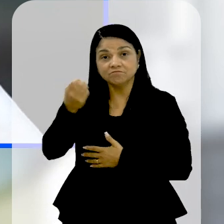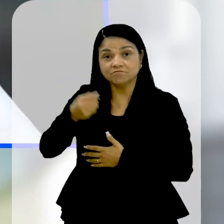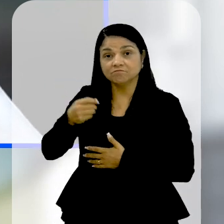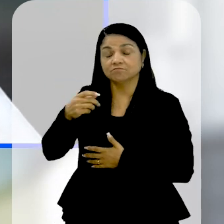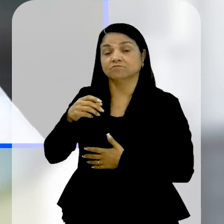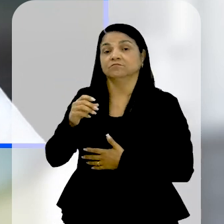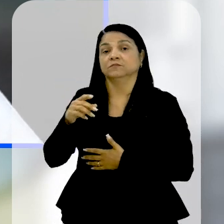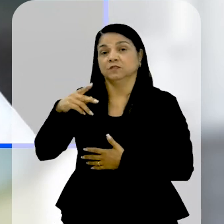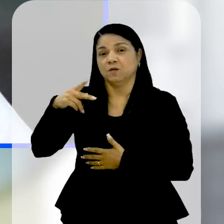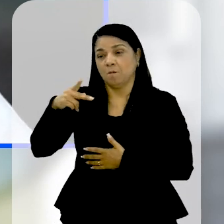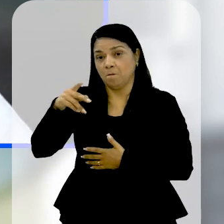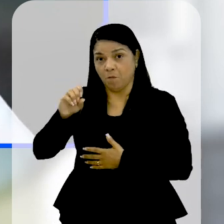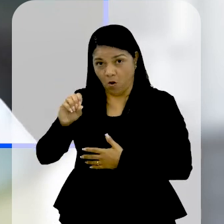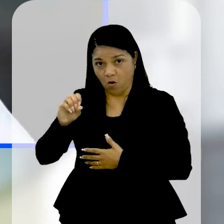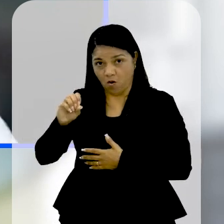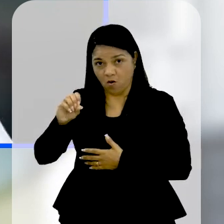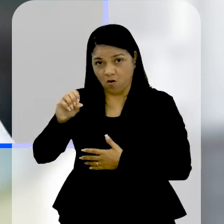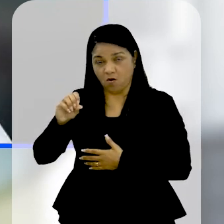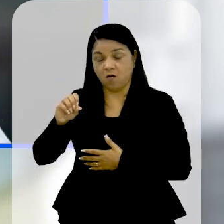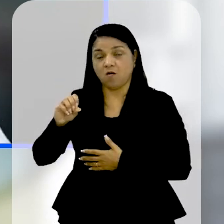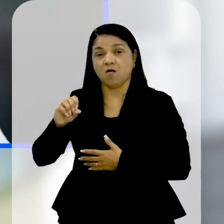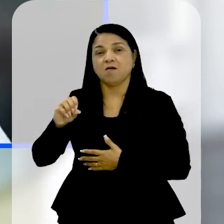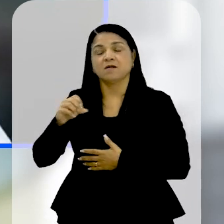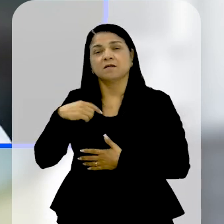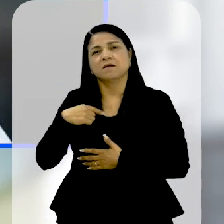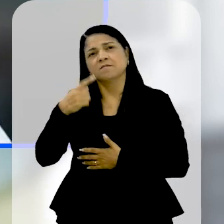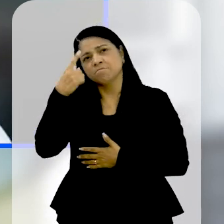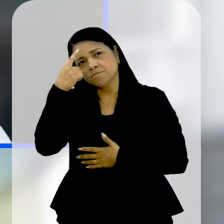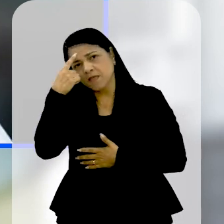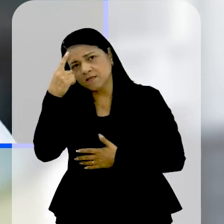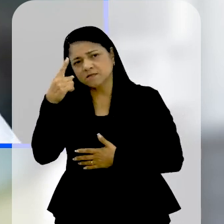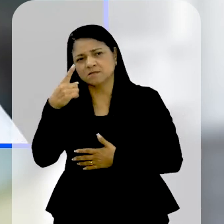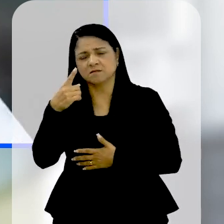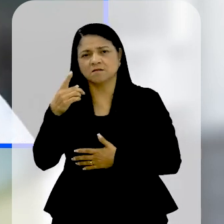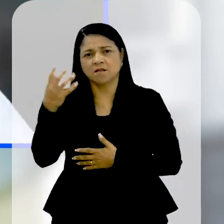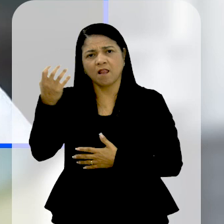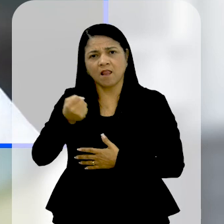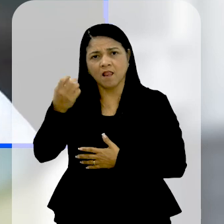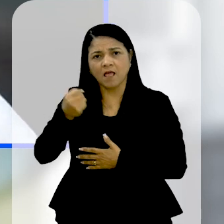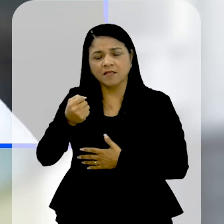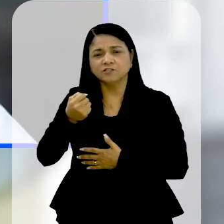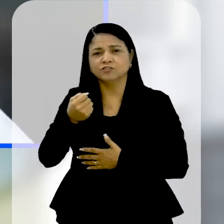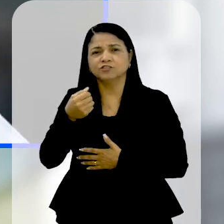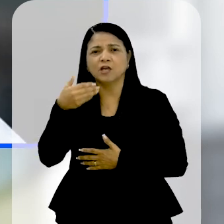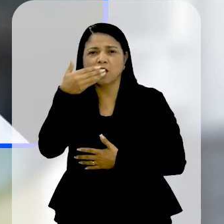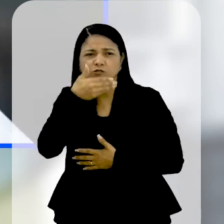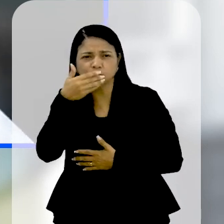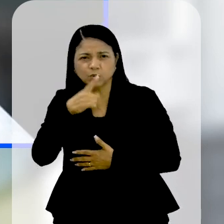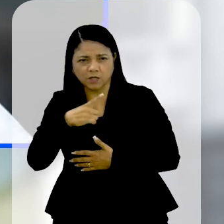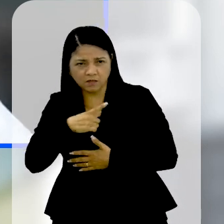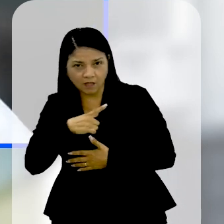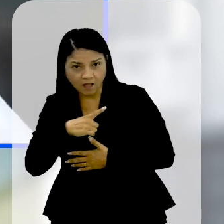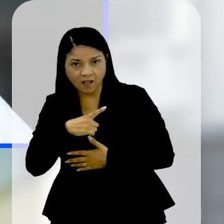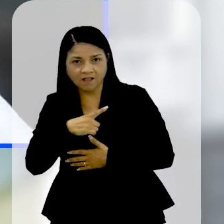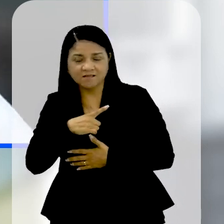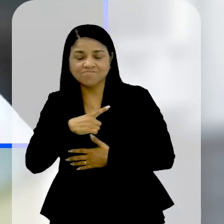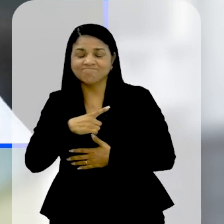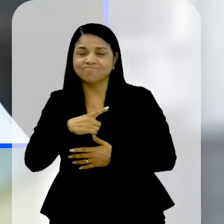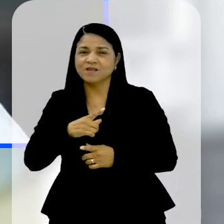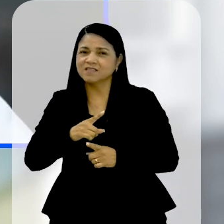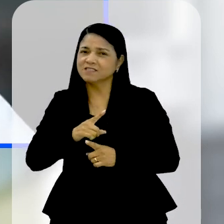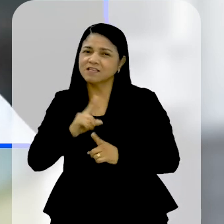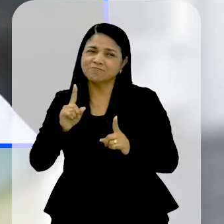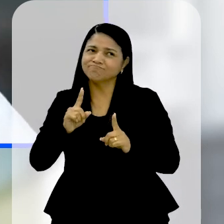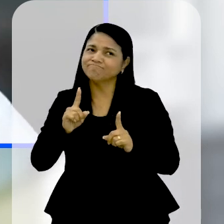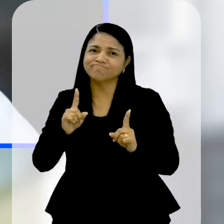leite em pó, realmente as pessoas acham que o leite tem açúcar, o leite em pó tem açúcar por ele ser mais doce e tudo